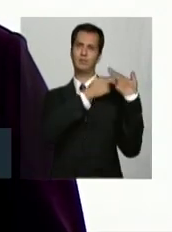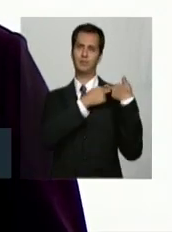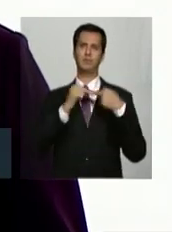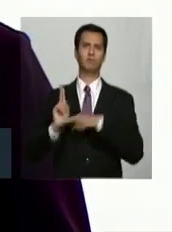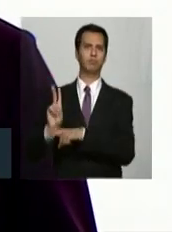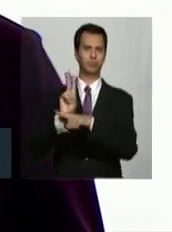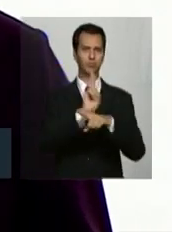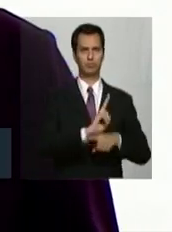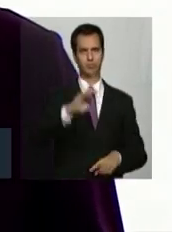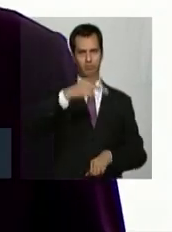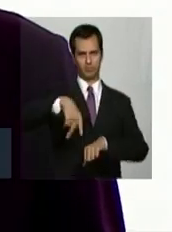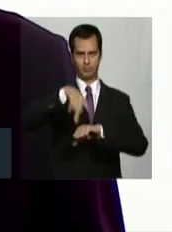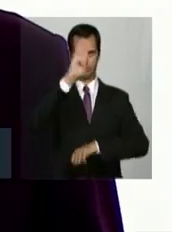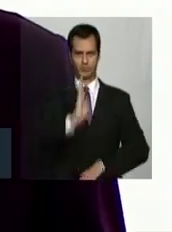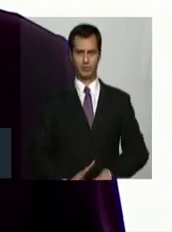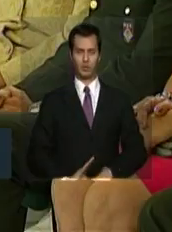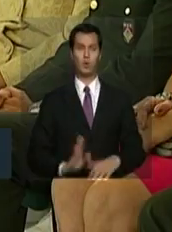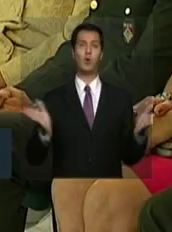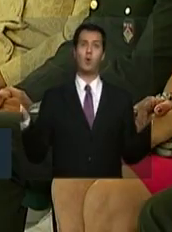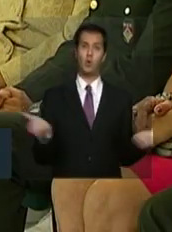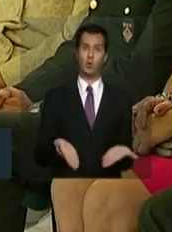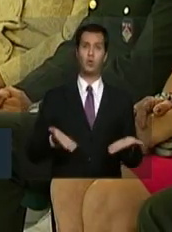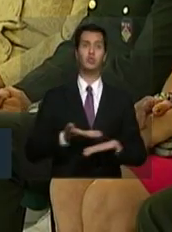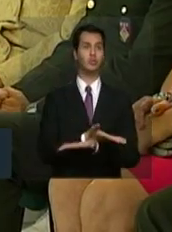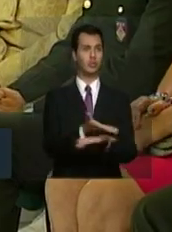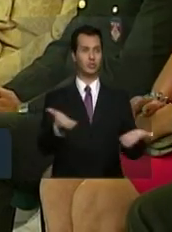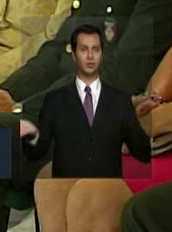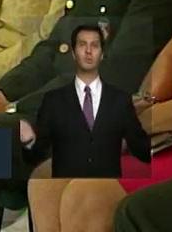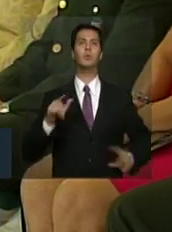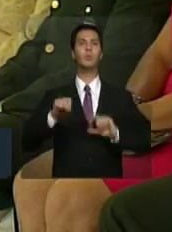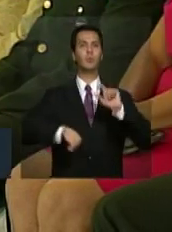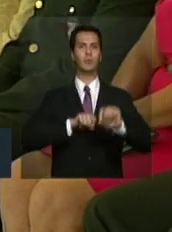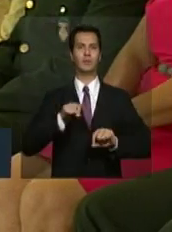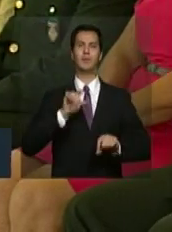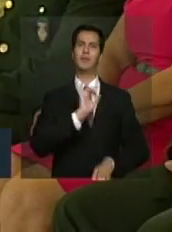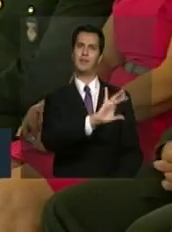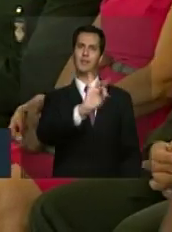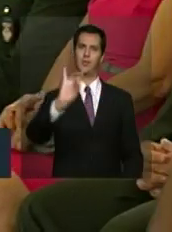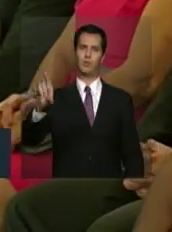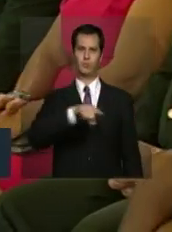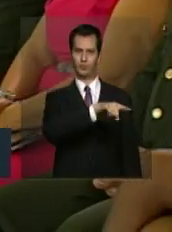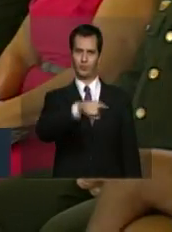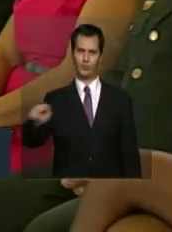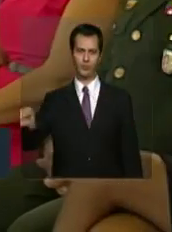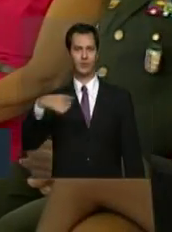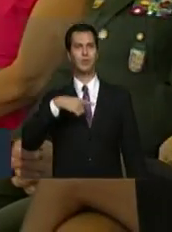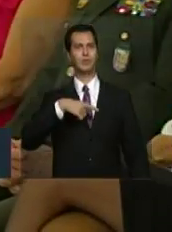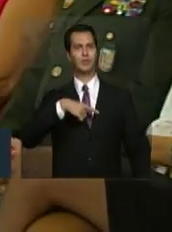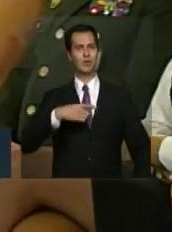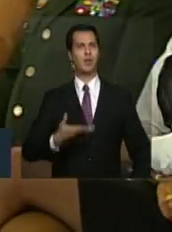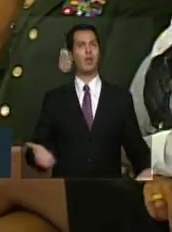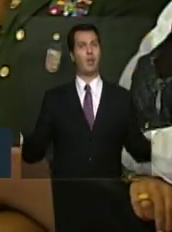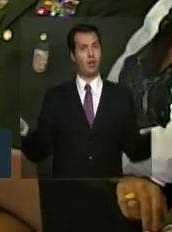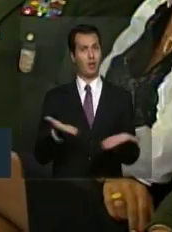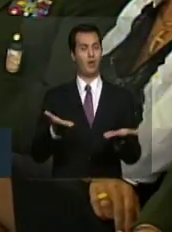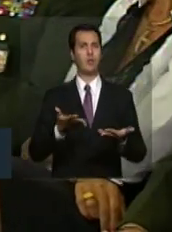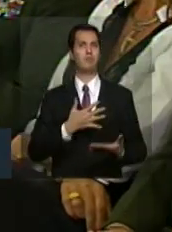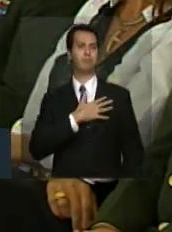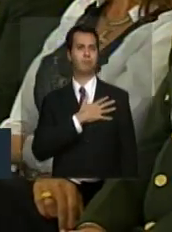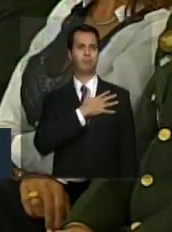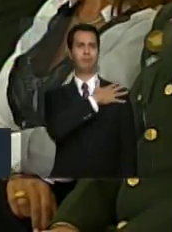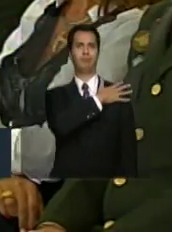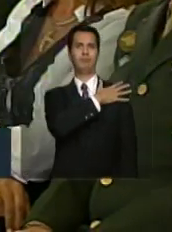uma conquista profissional e pessoal de cada um dos senhores. Os familiares e amigos